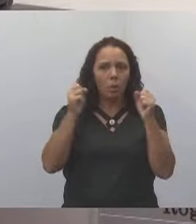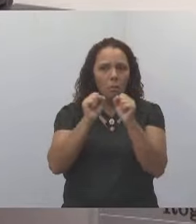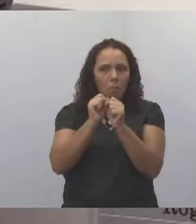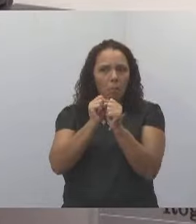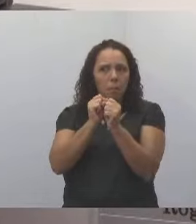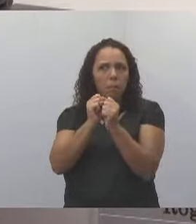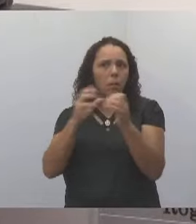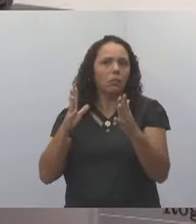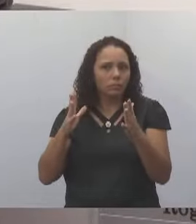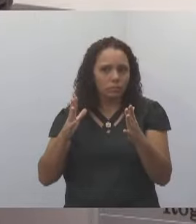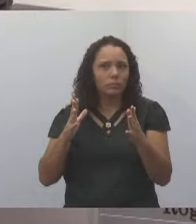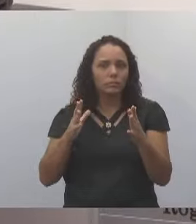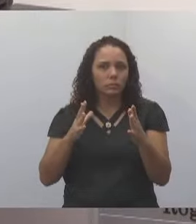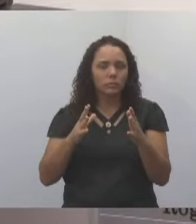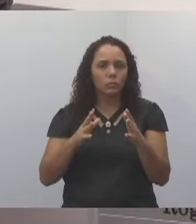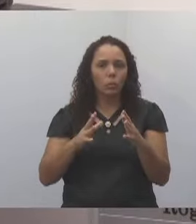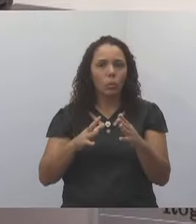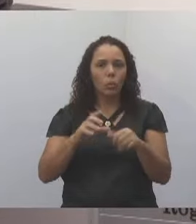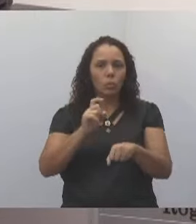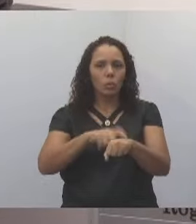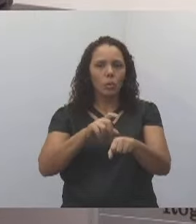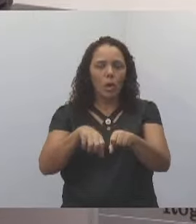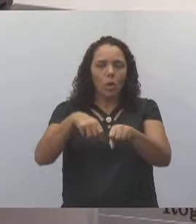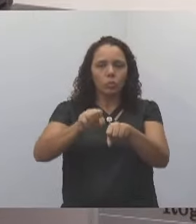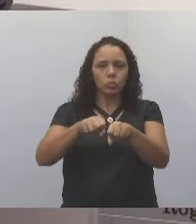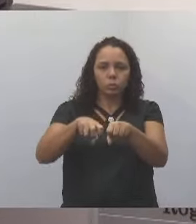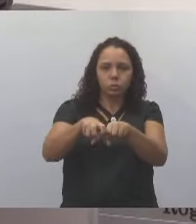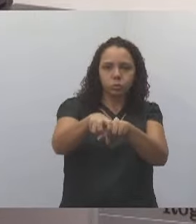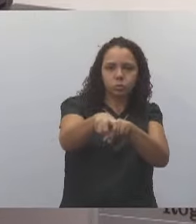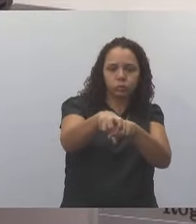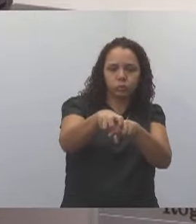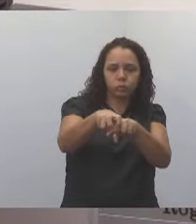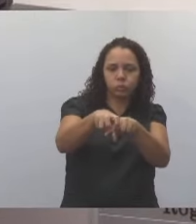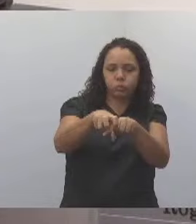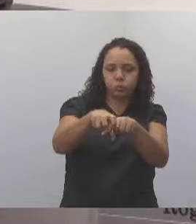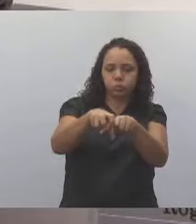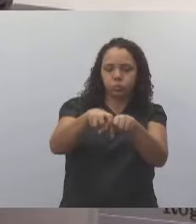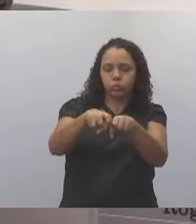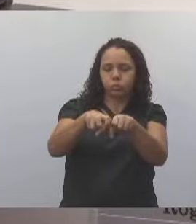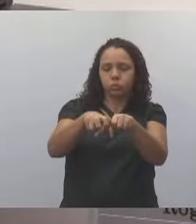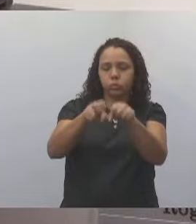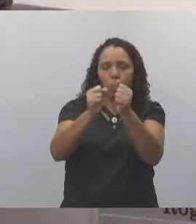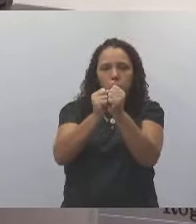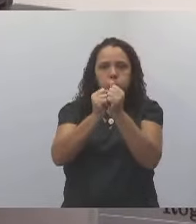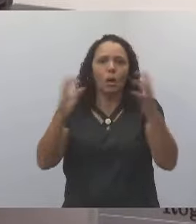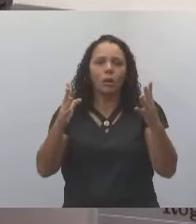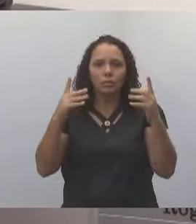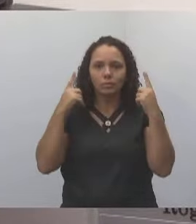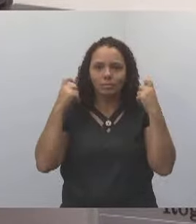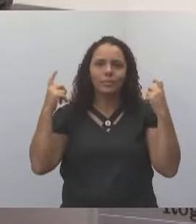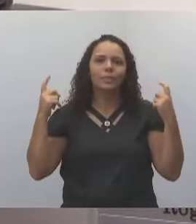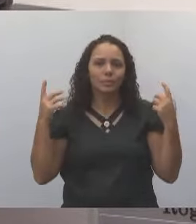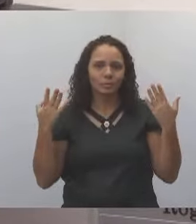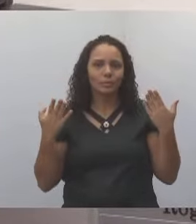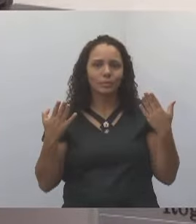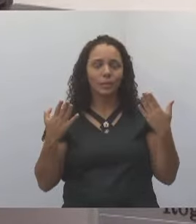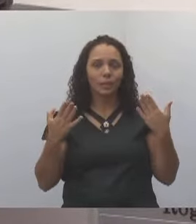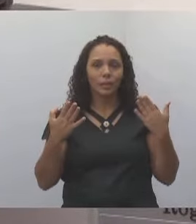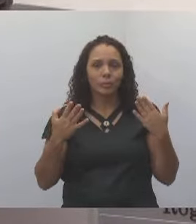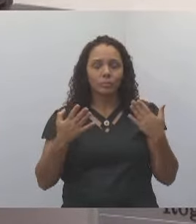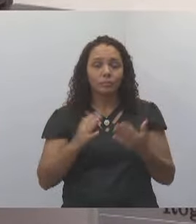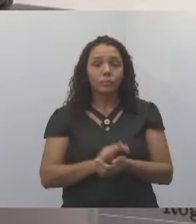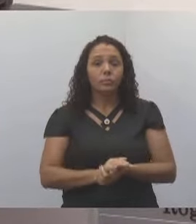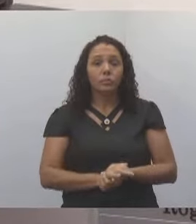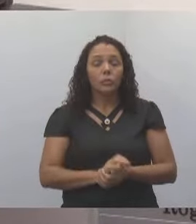de reduzir, deixar estourar, muitas das vezes causa para as pessoas, né? Normalmente idosos